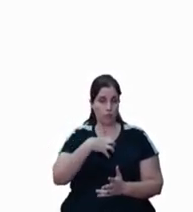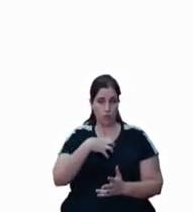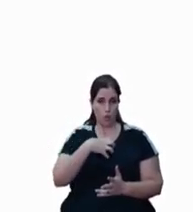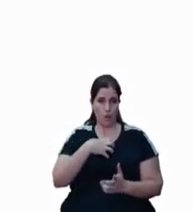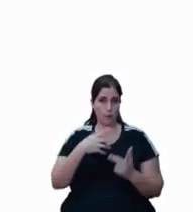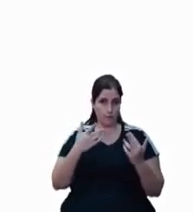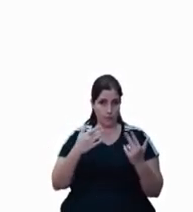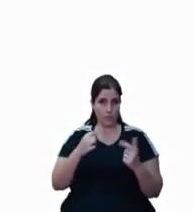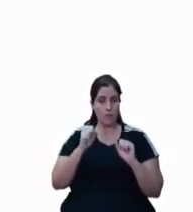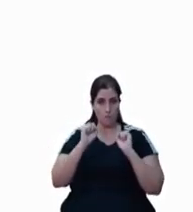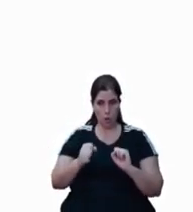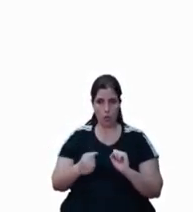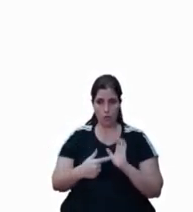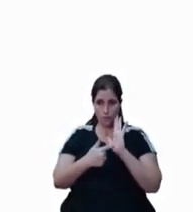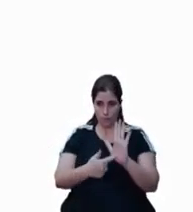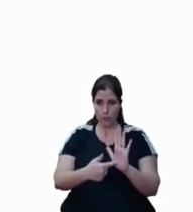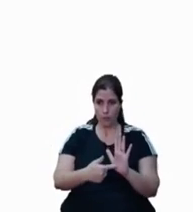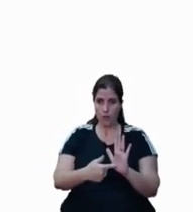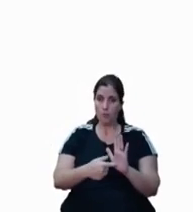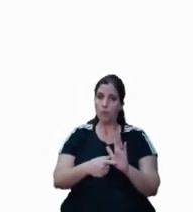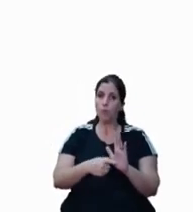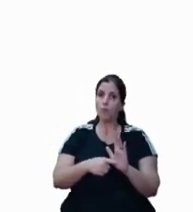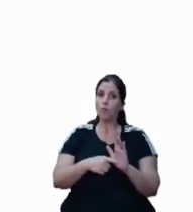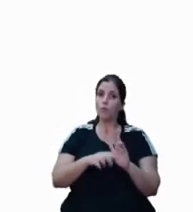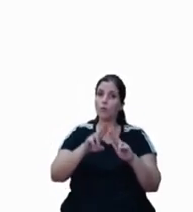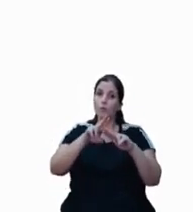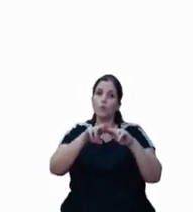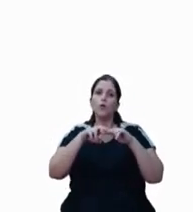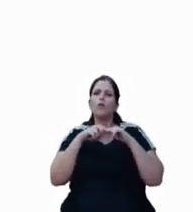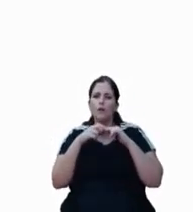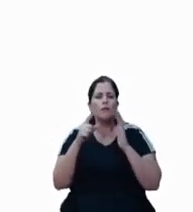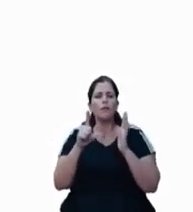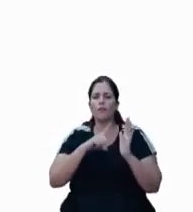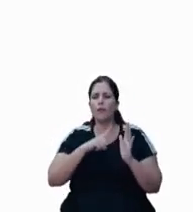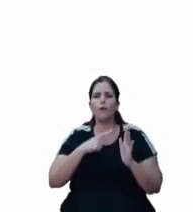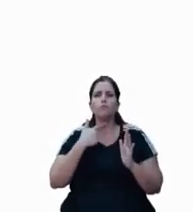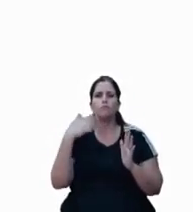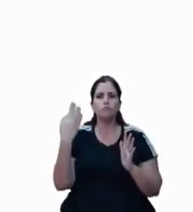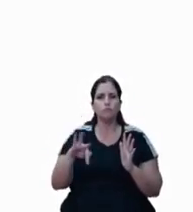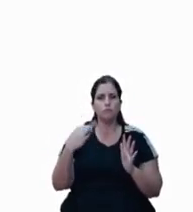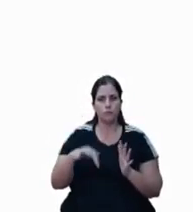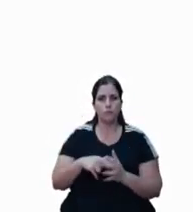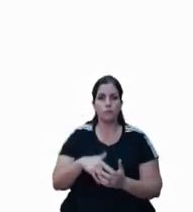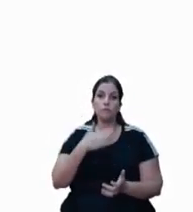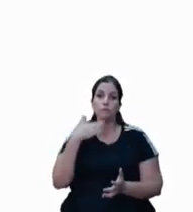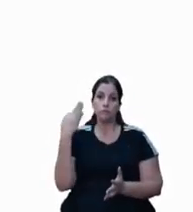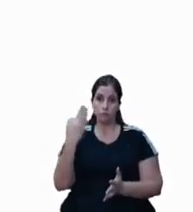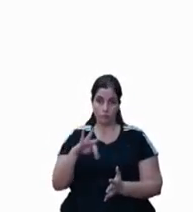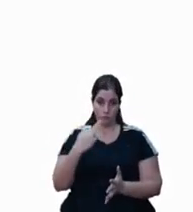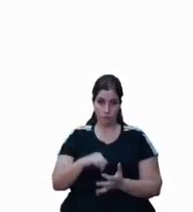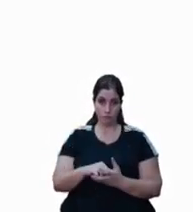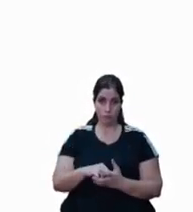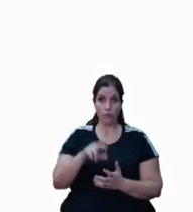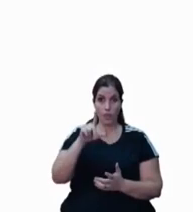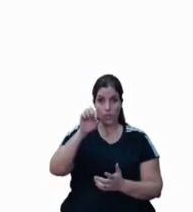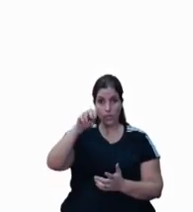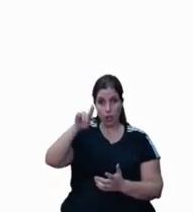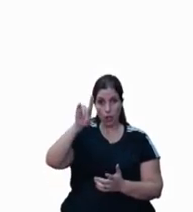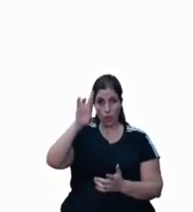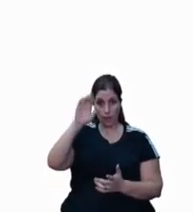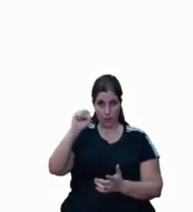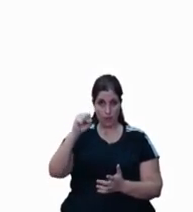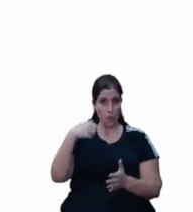pode ver aqui muitas das inúmeras causas da síndrome da dor de garganta. Dor de garganta é uma síndrome. E qualquer uma